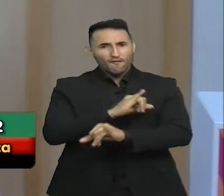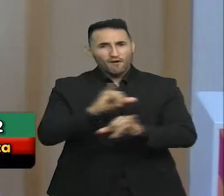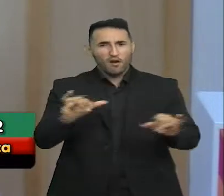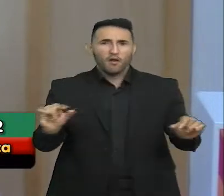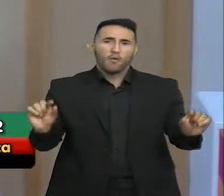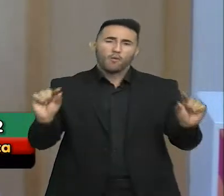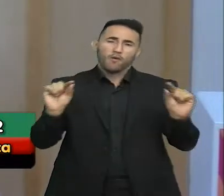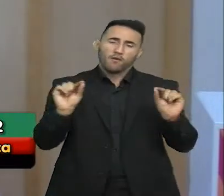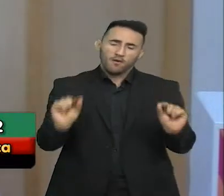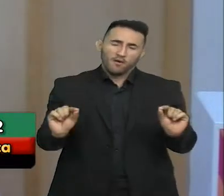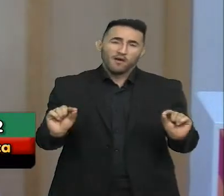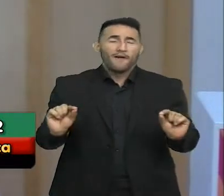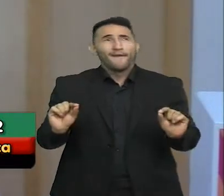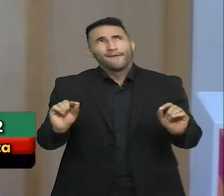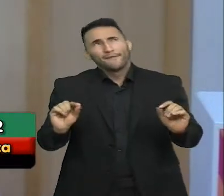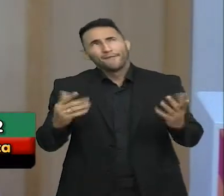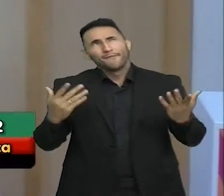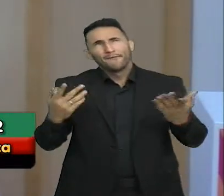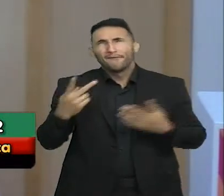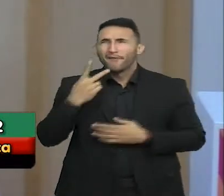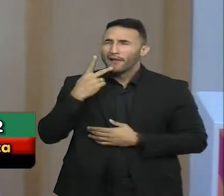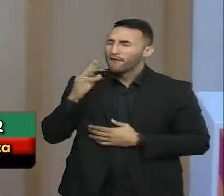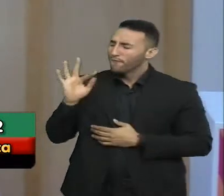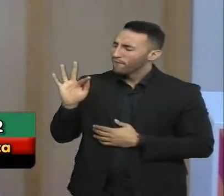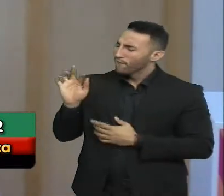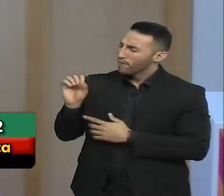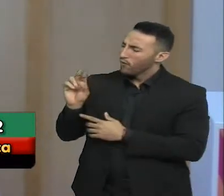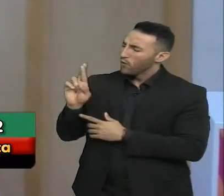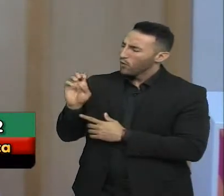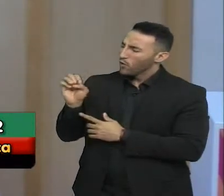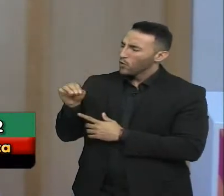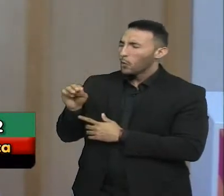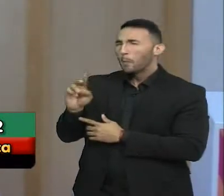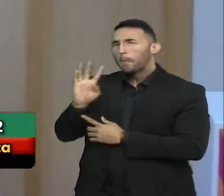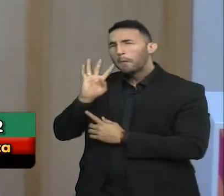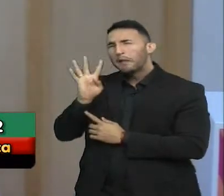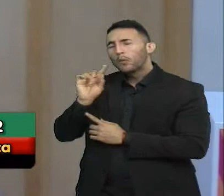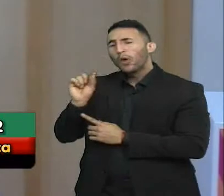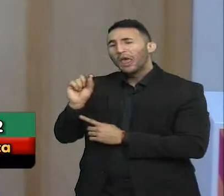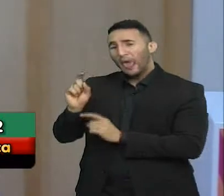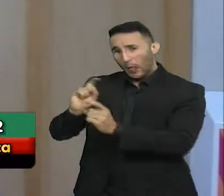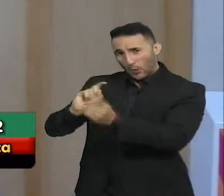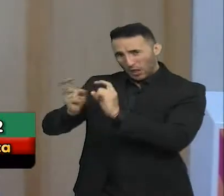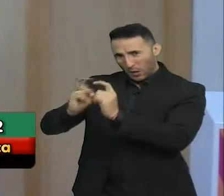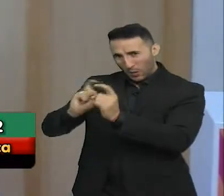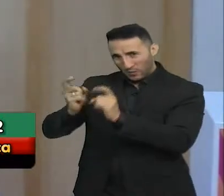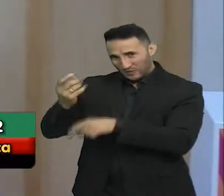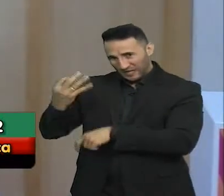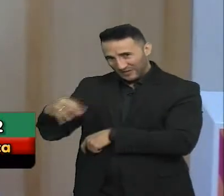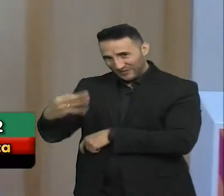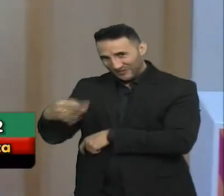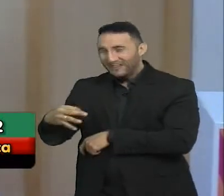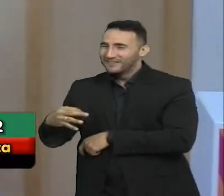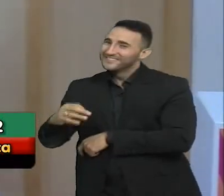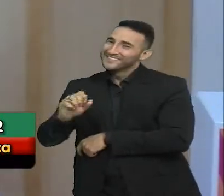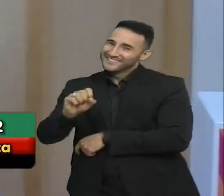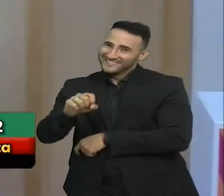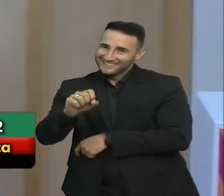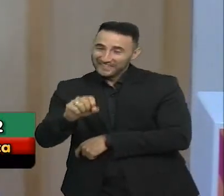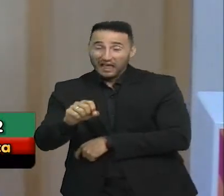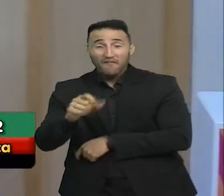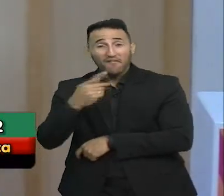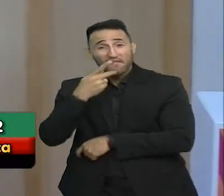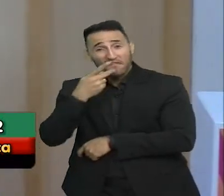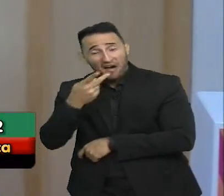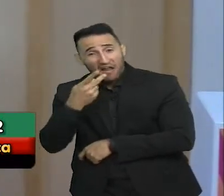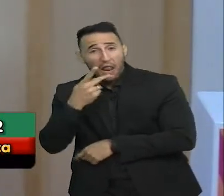que, quando a gente fala em fórum, normalmente a gente pensa em uma reunião, né? Uma reunião onde nós vamos